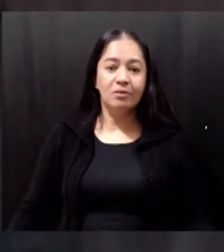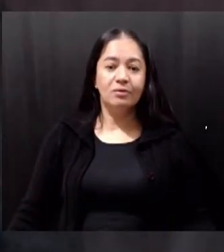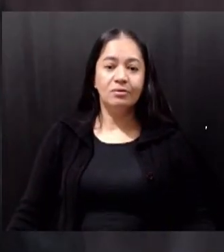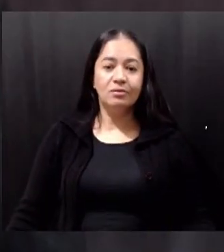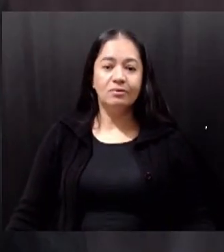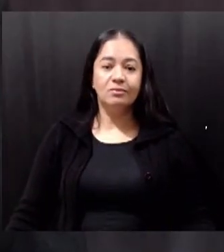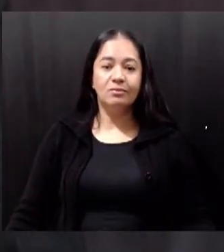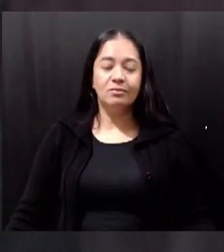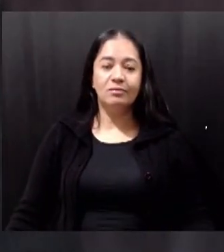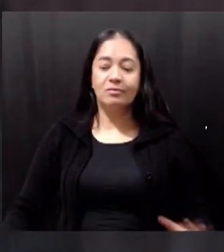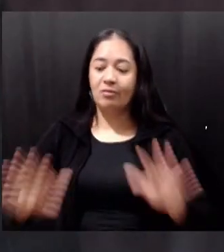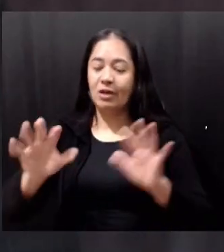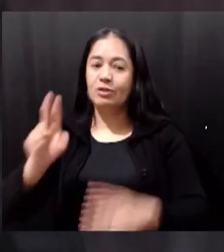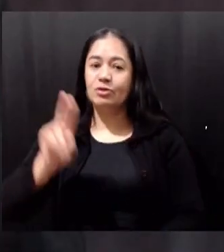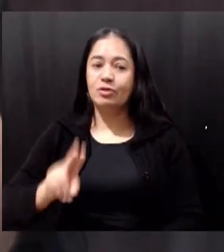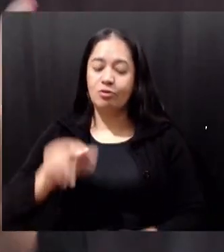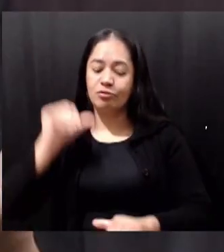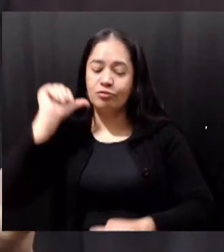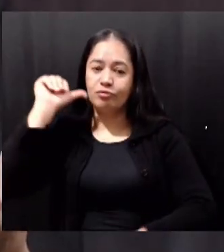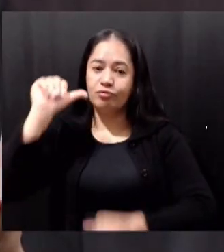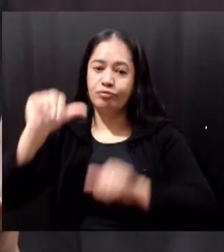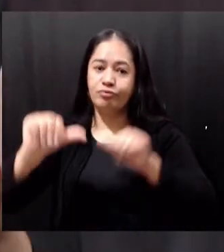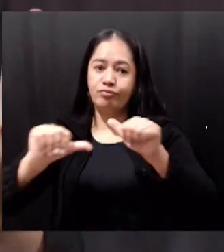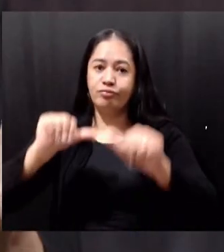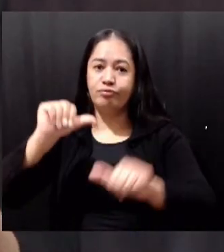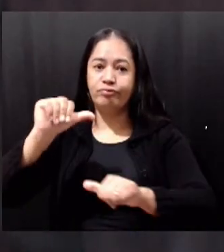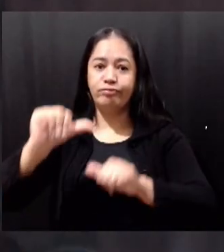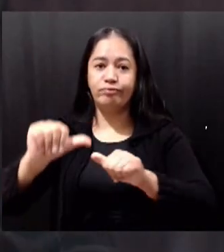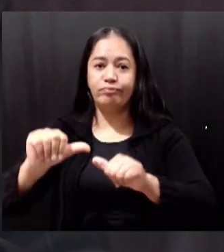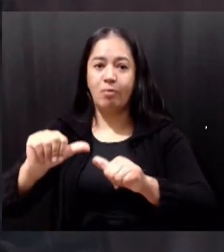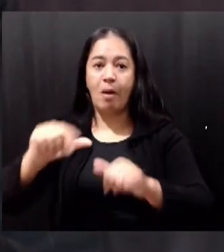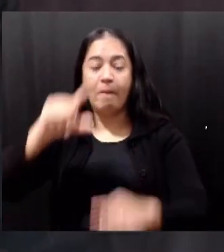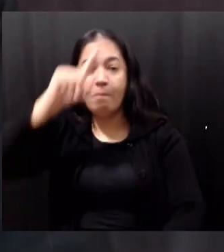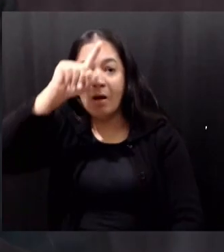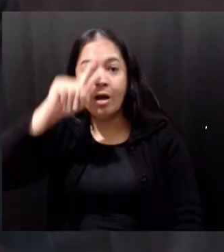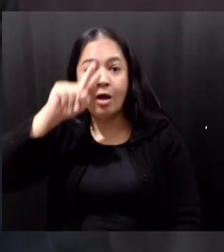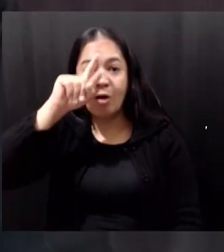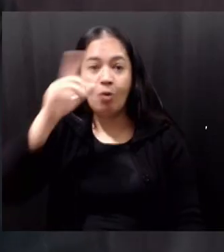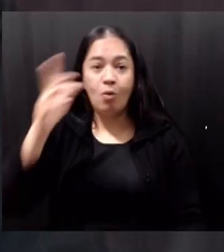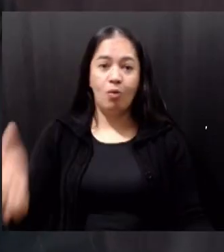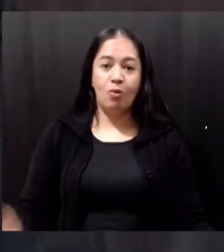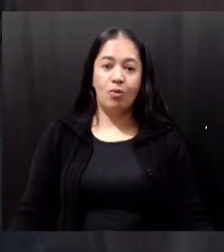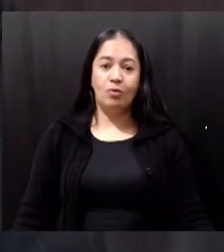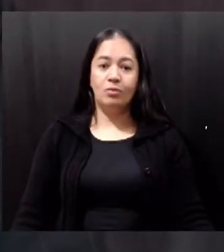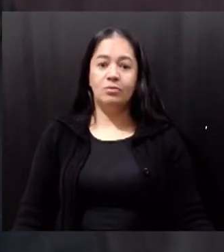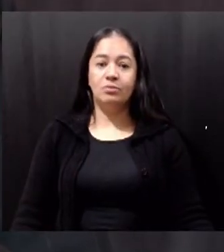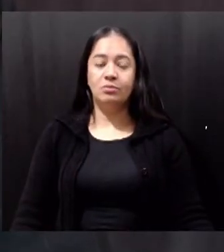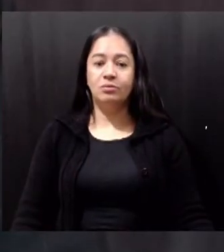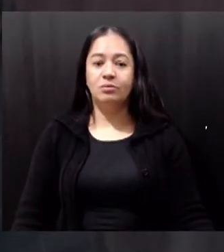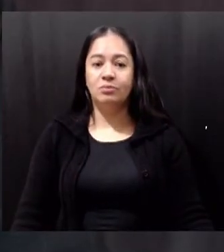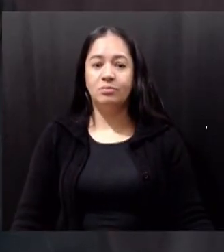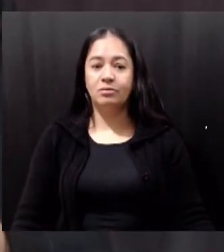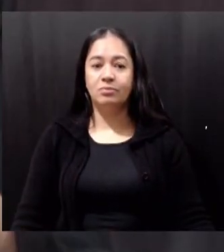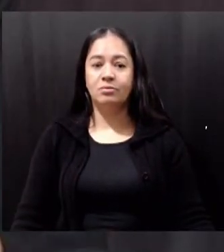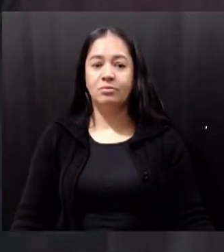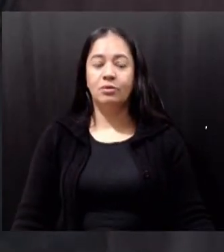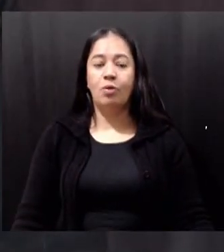se tornar totalmente perigoso. Sim. E vai se tornar um uso